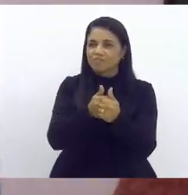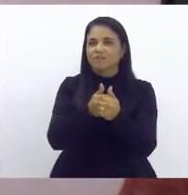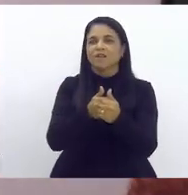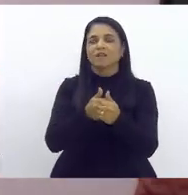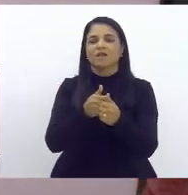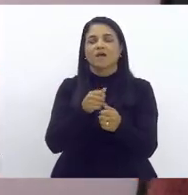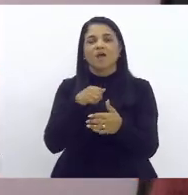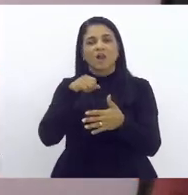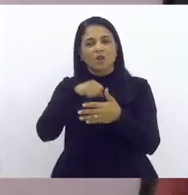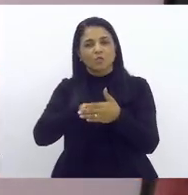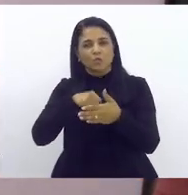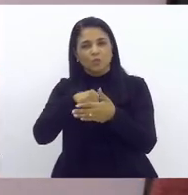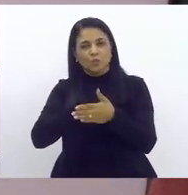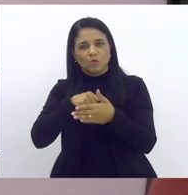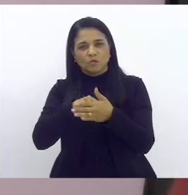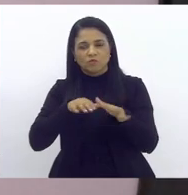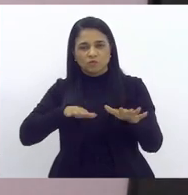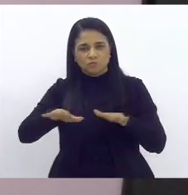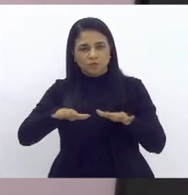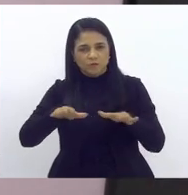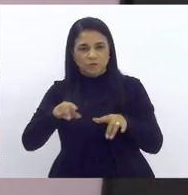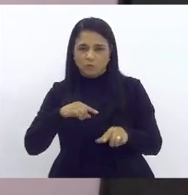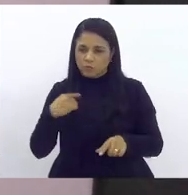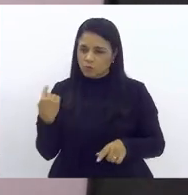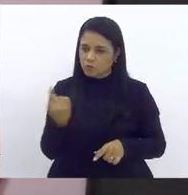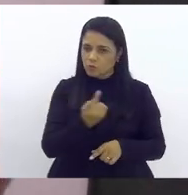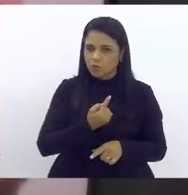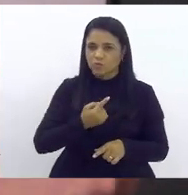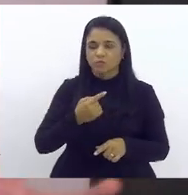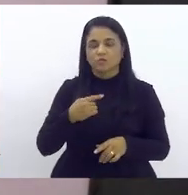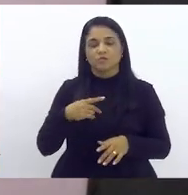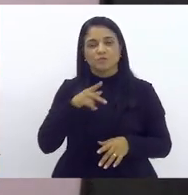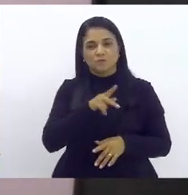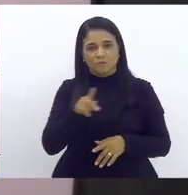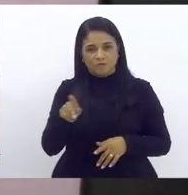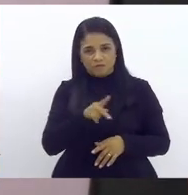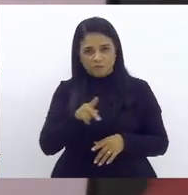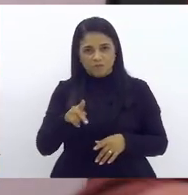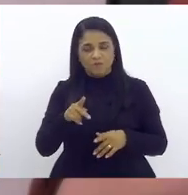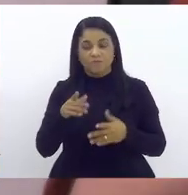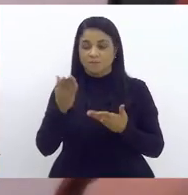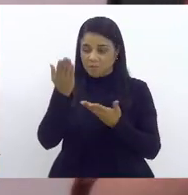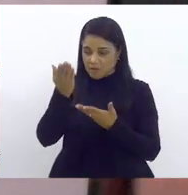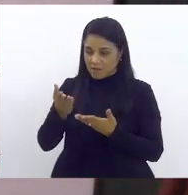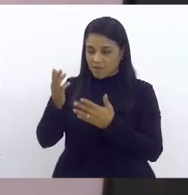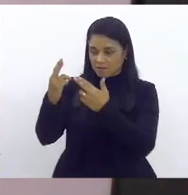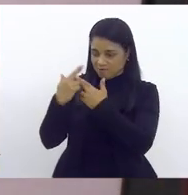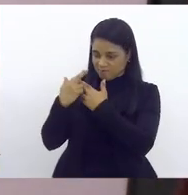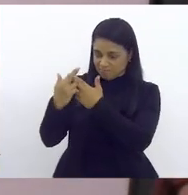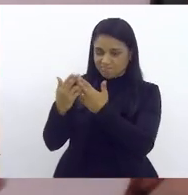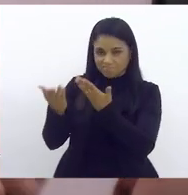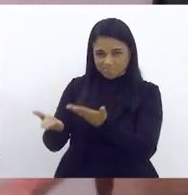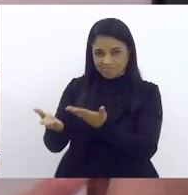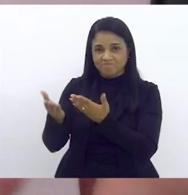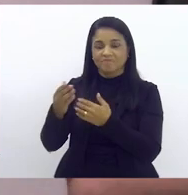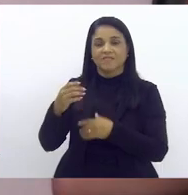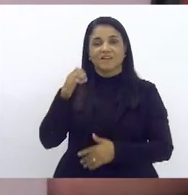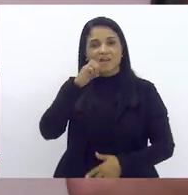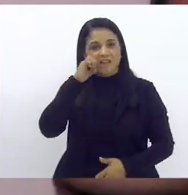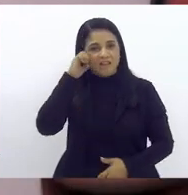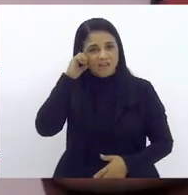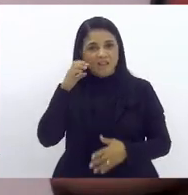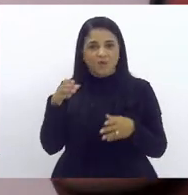luta do movimento Somos Todas Professoras. Agradecer a nossa anfitriã, a deputada Élica Takimoto, e sua